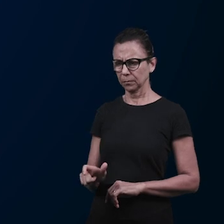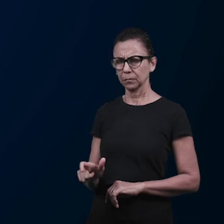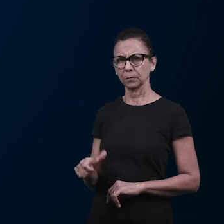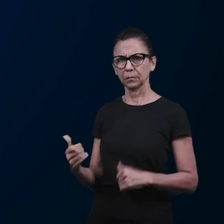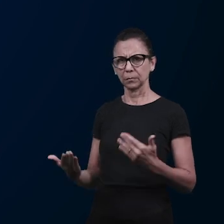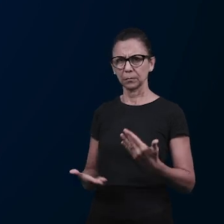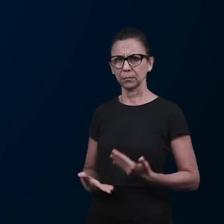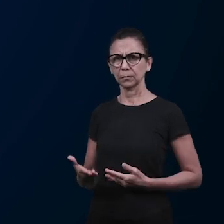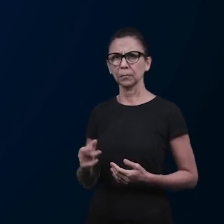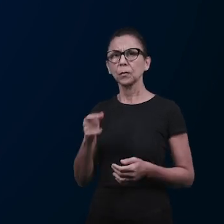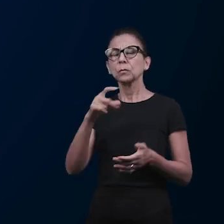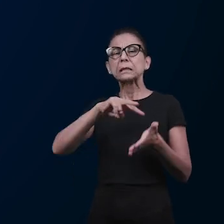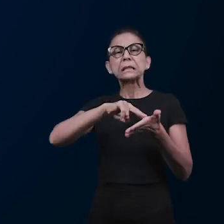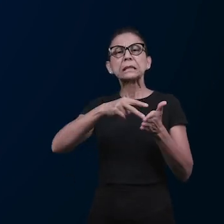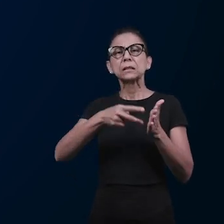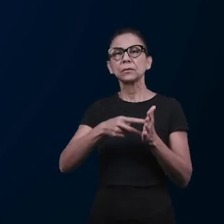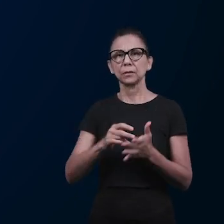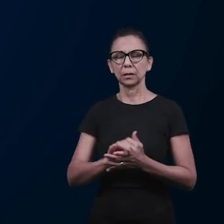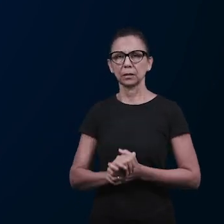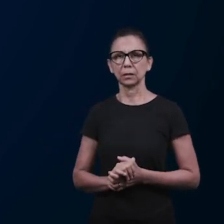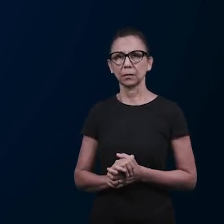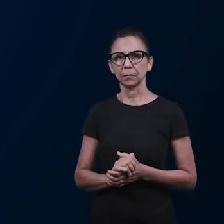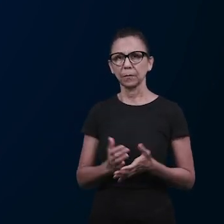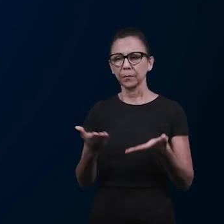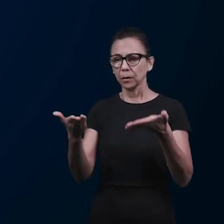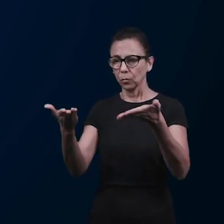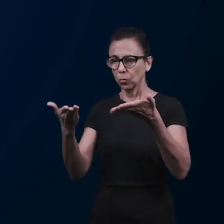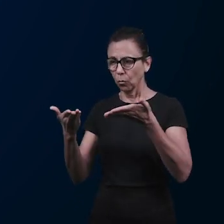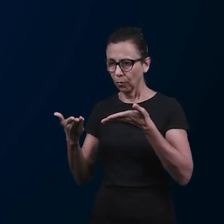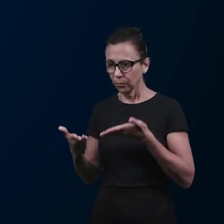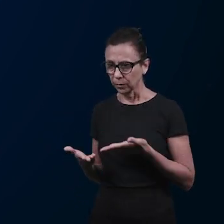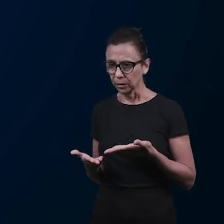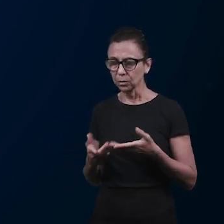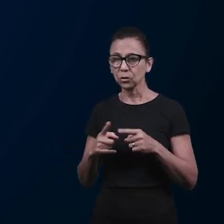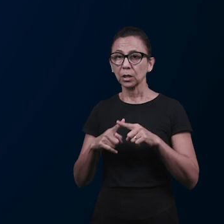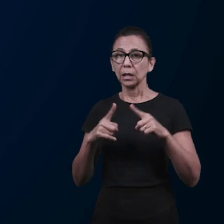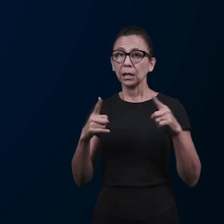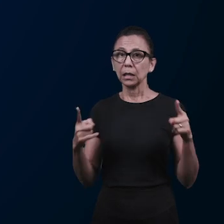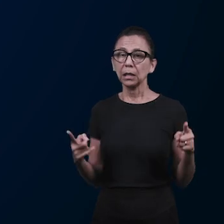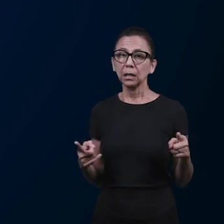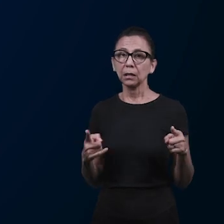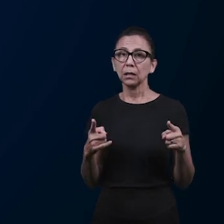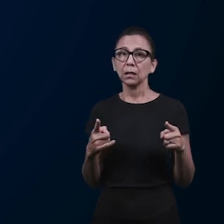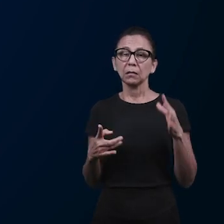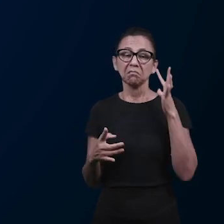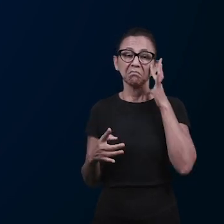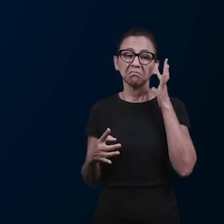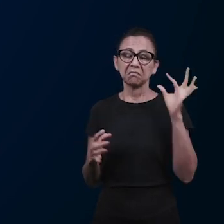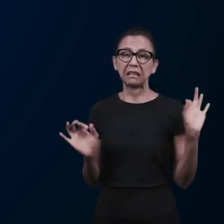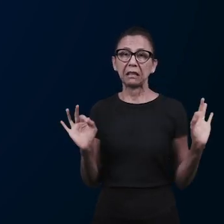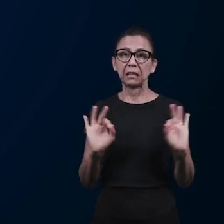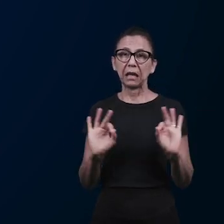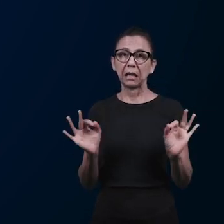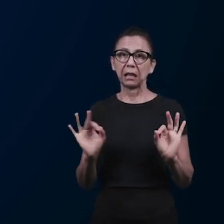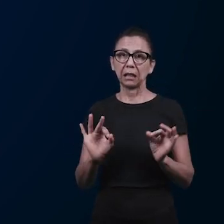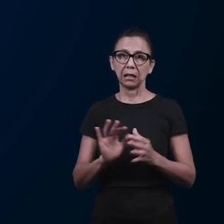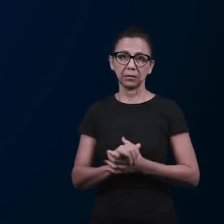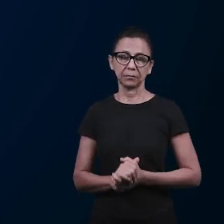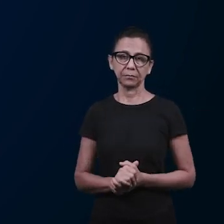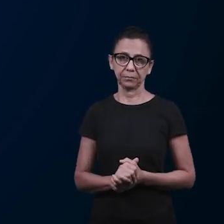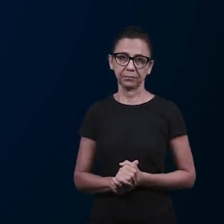servo, o que significa ser convidado nesse tempo e não se preparar? O perigo de dormir sem reserva de